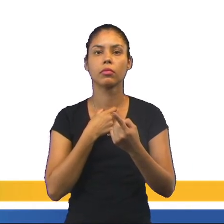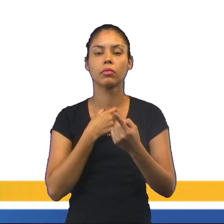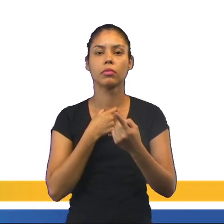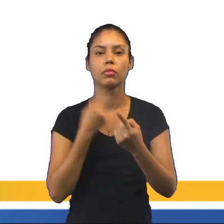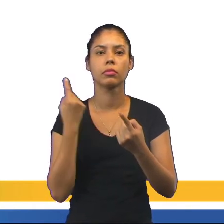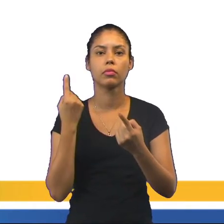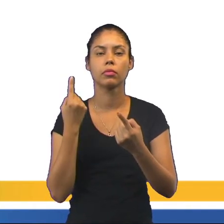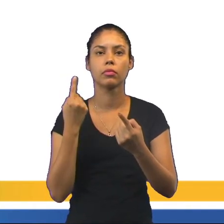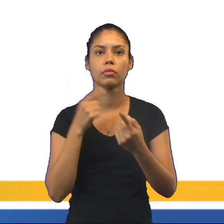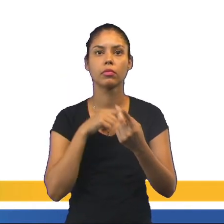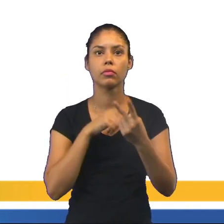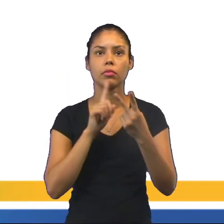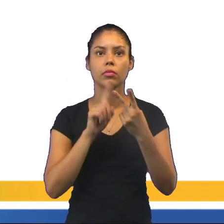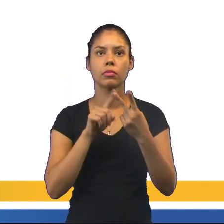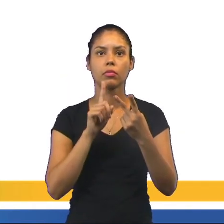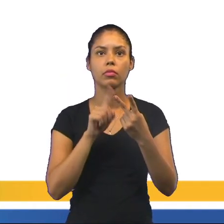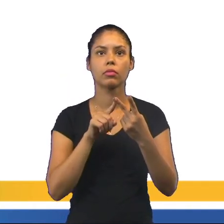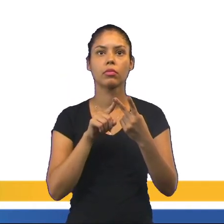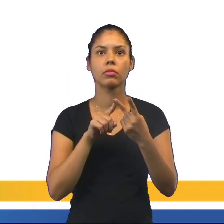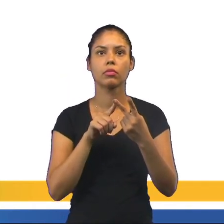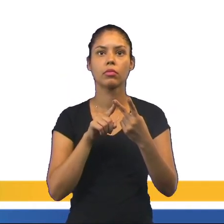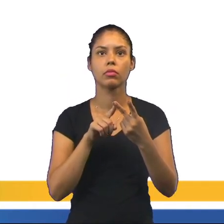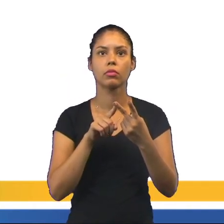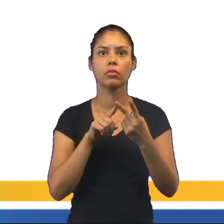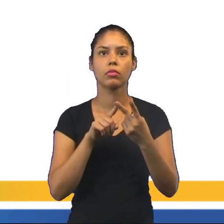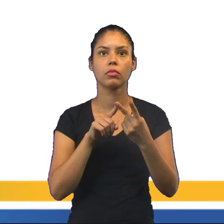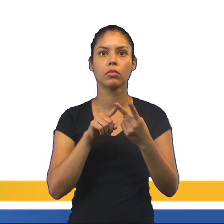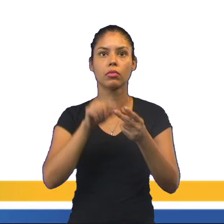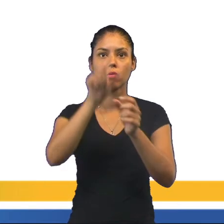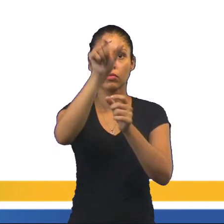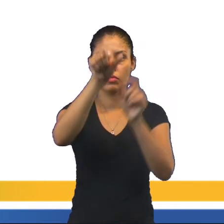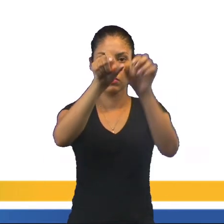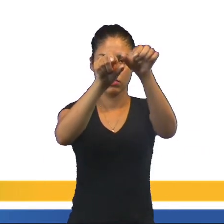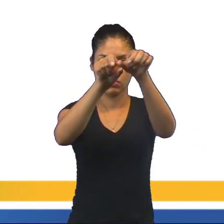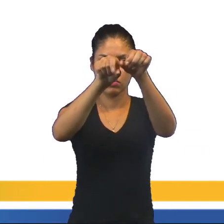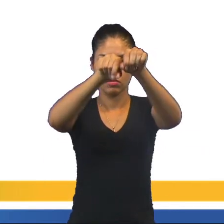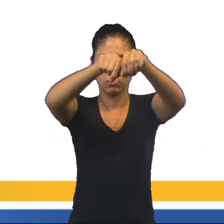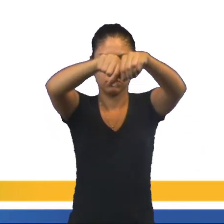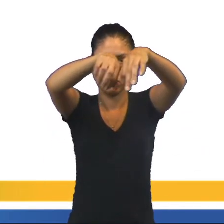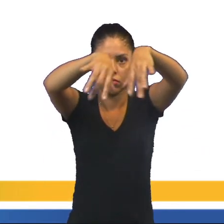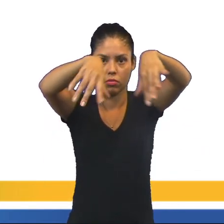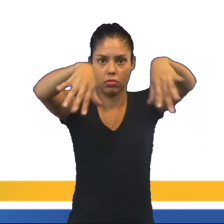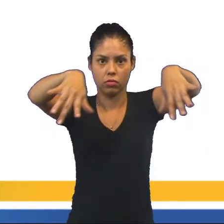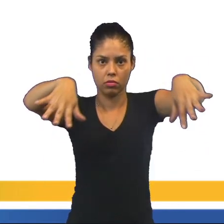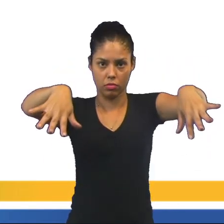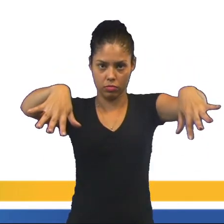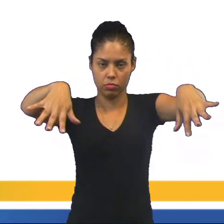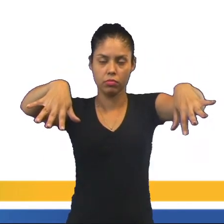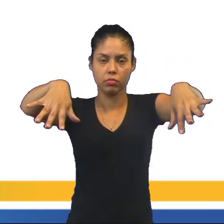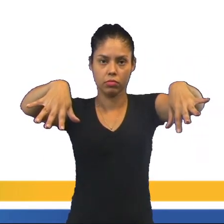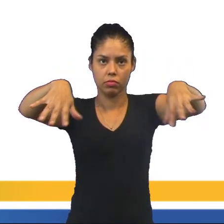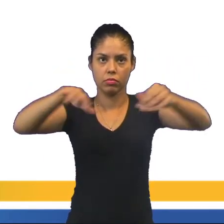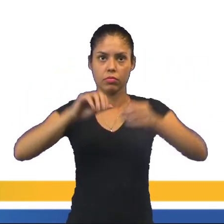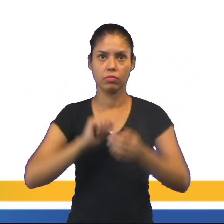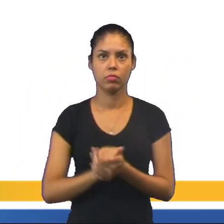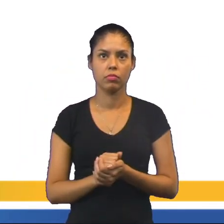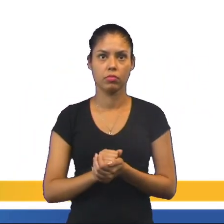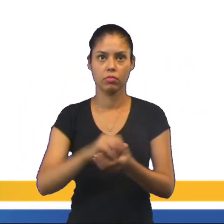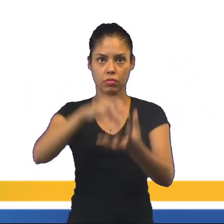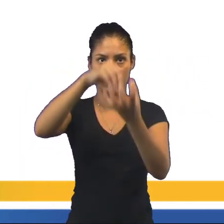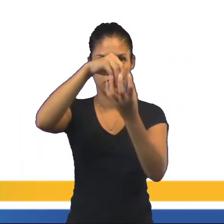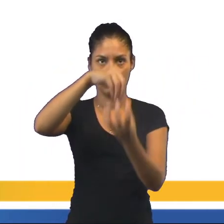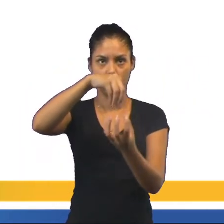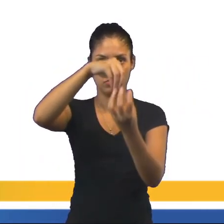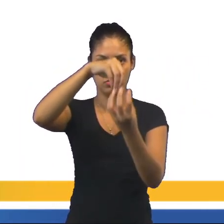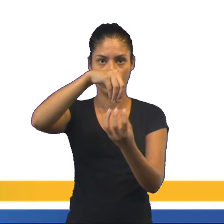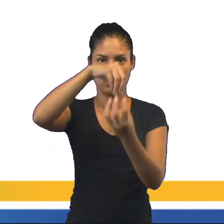apontando o número 1, vai ser a traqueia. Em 2, nós temos o brônquio, que é um caminho que vai conduzir até os alvéolos que